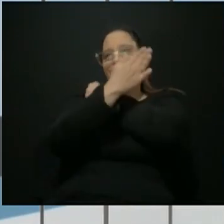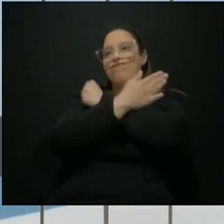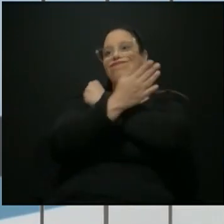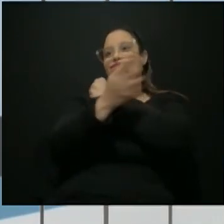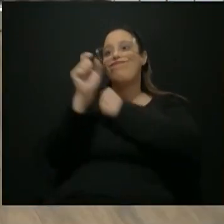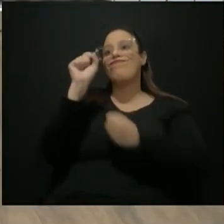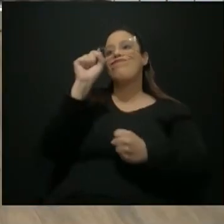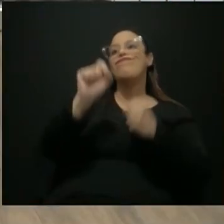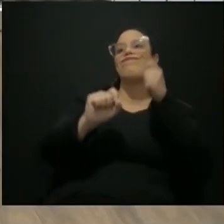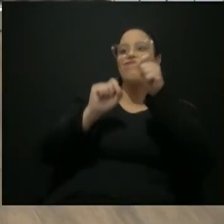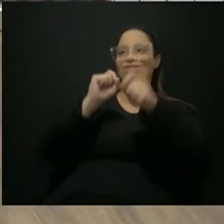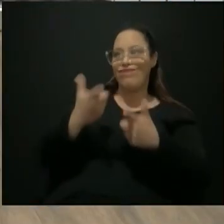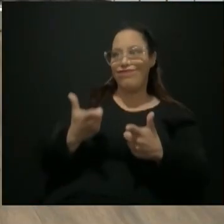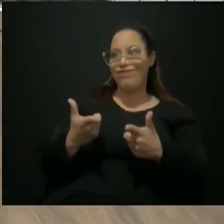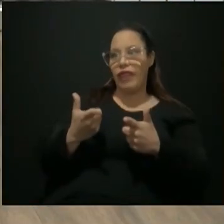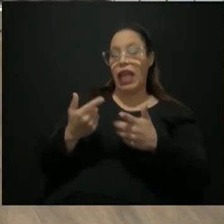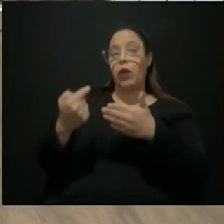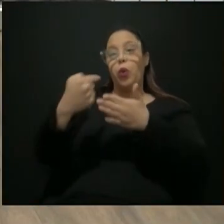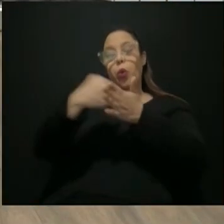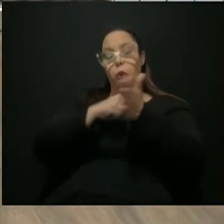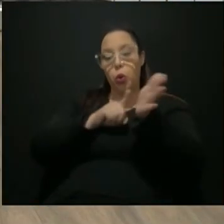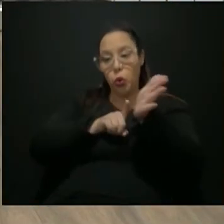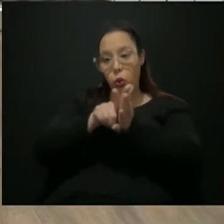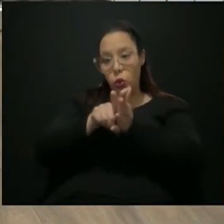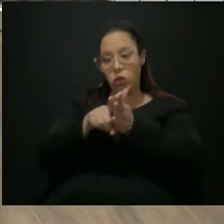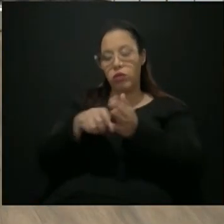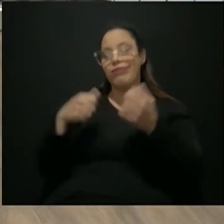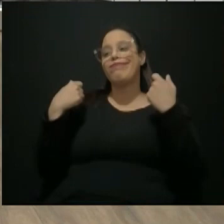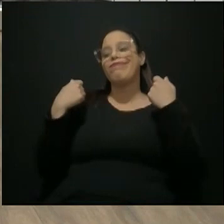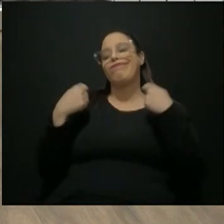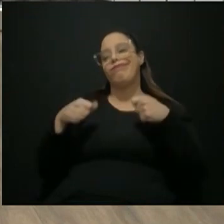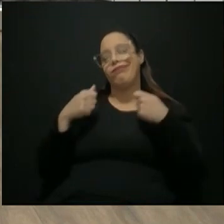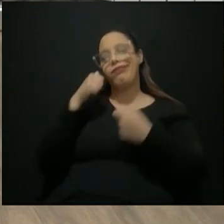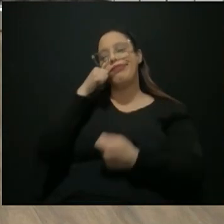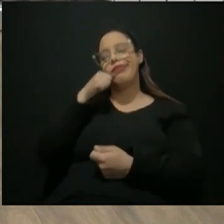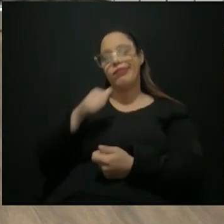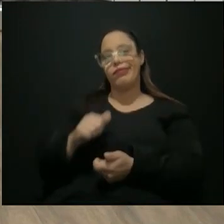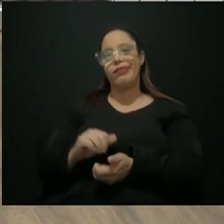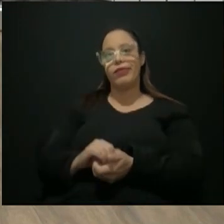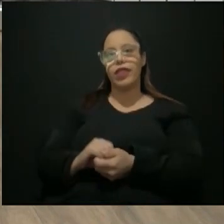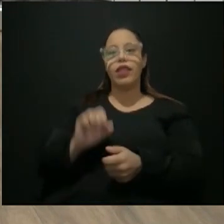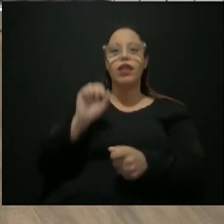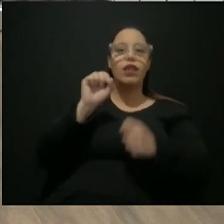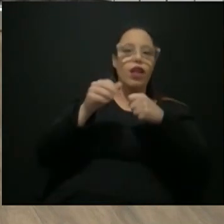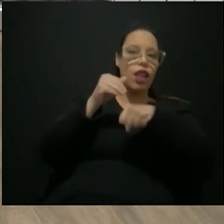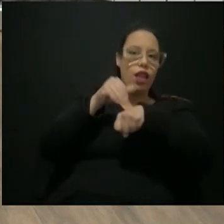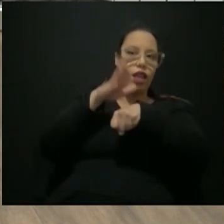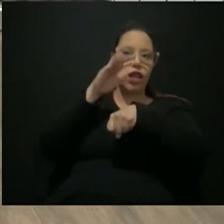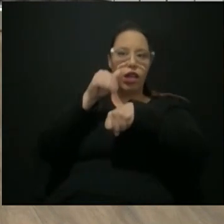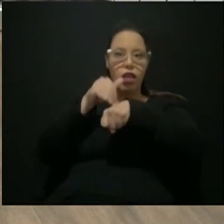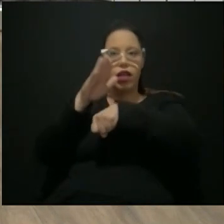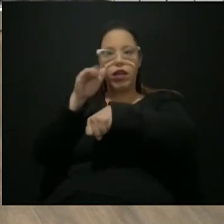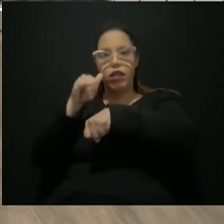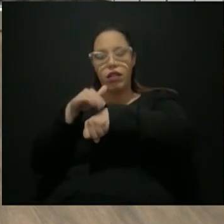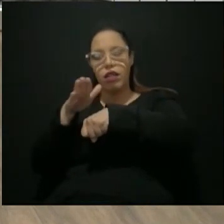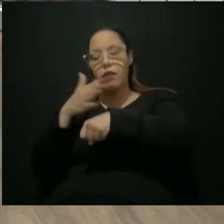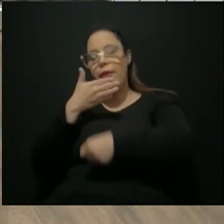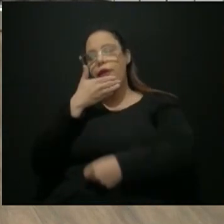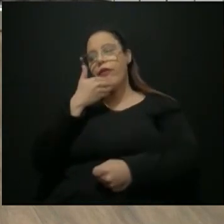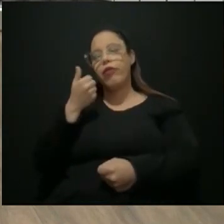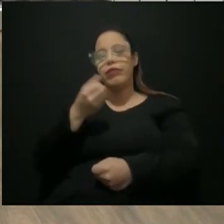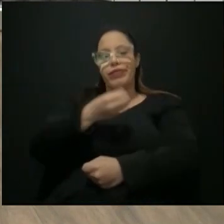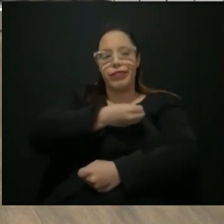ser investigado. As mulheres também precisam cada vez mais melhorar a qualidade do seu